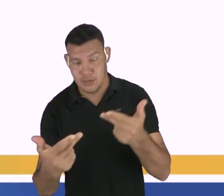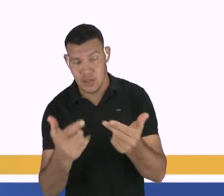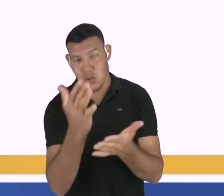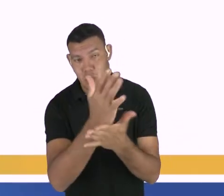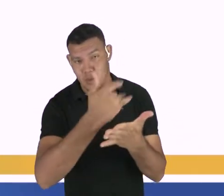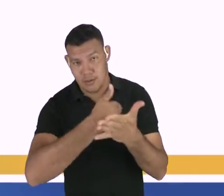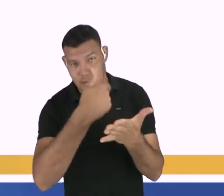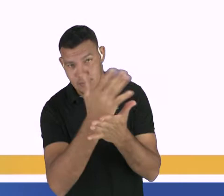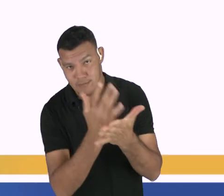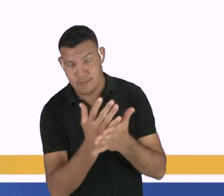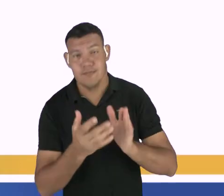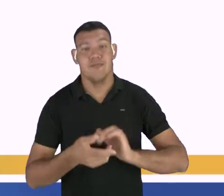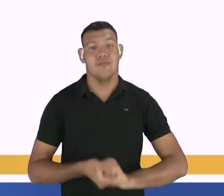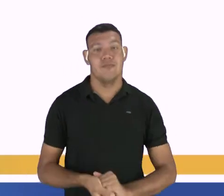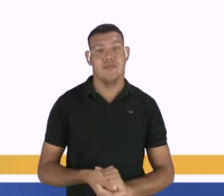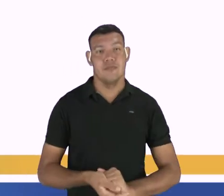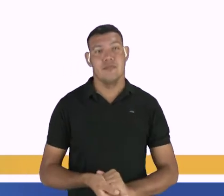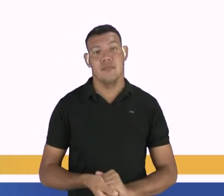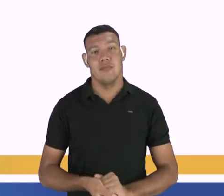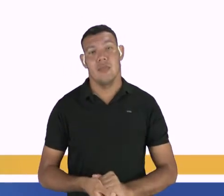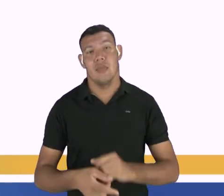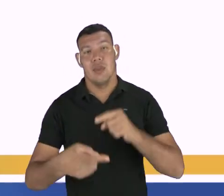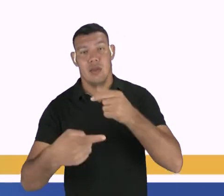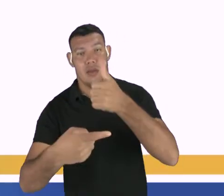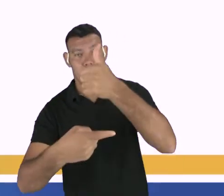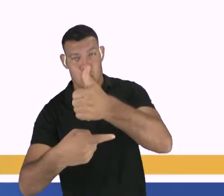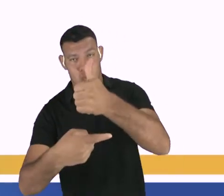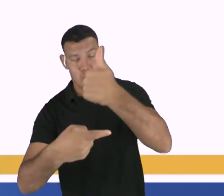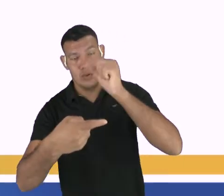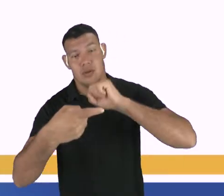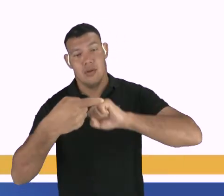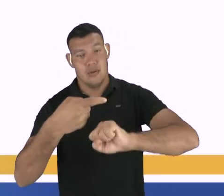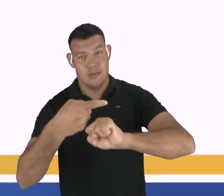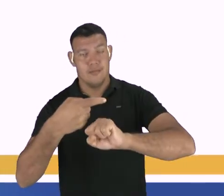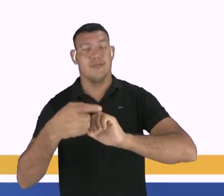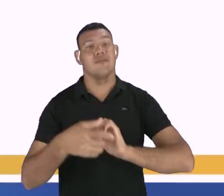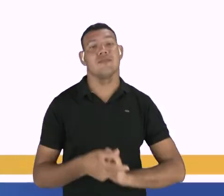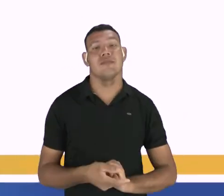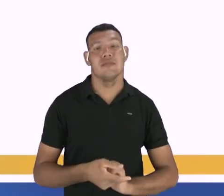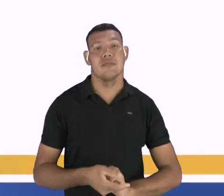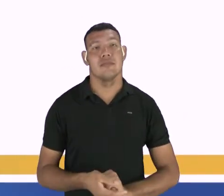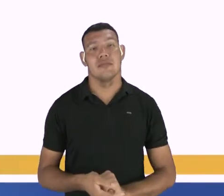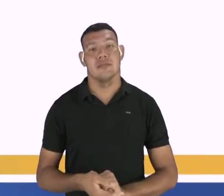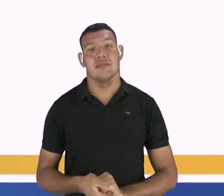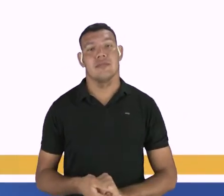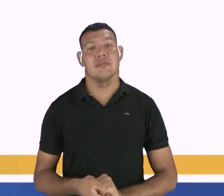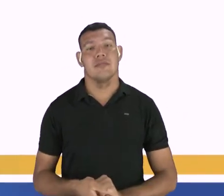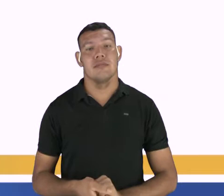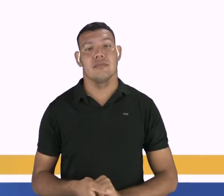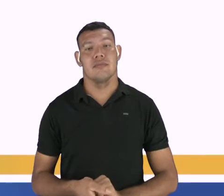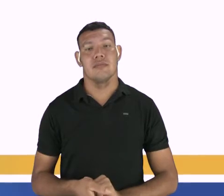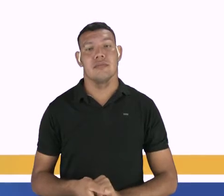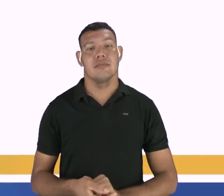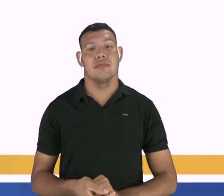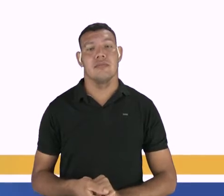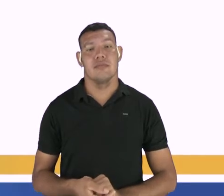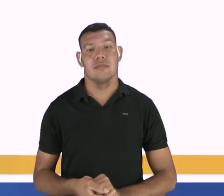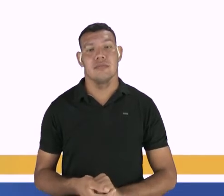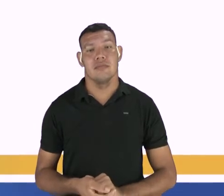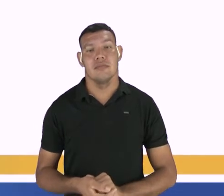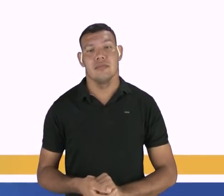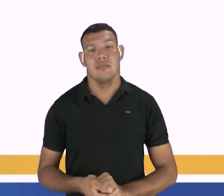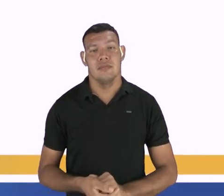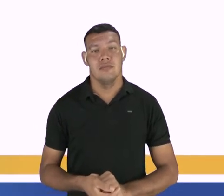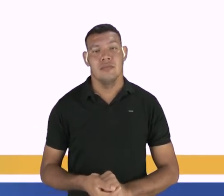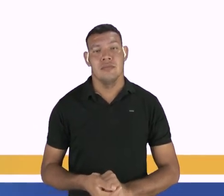dividida. Então, 1/8, 1 é a parte considerada, e o 8 em quantas partes o todo